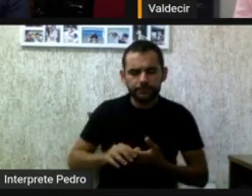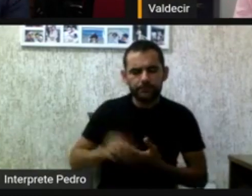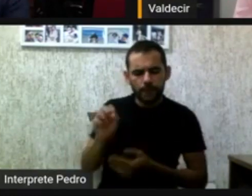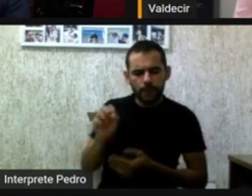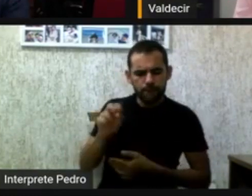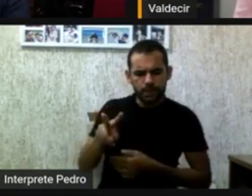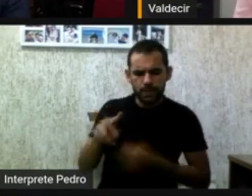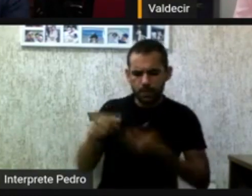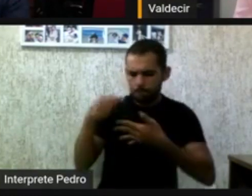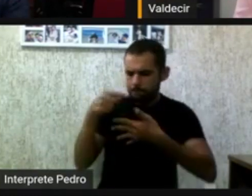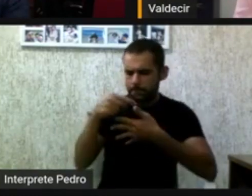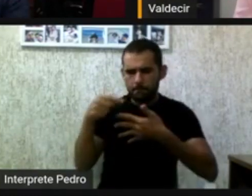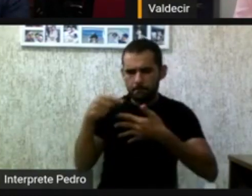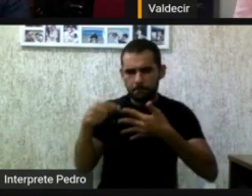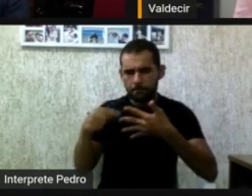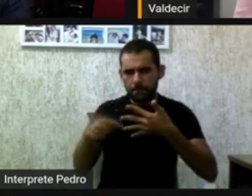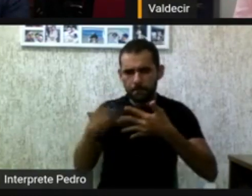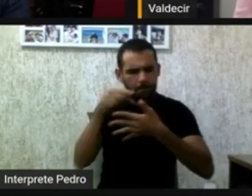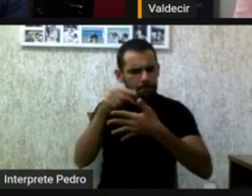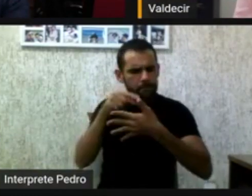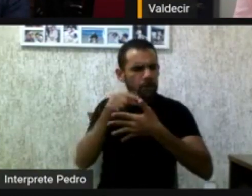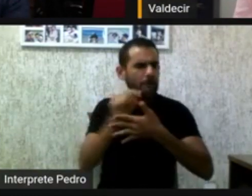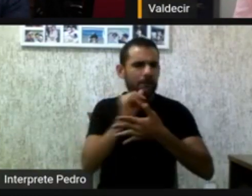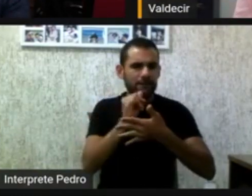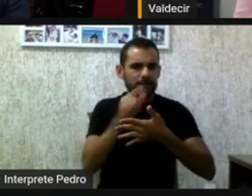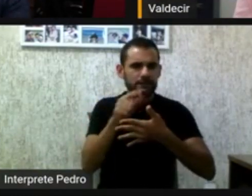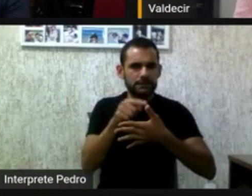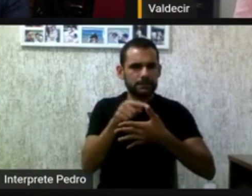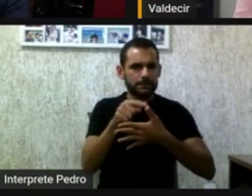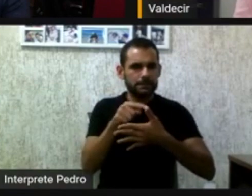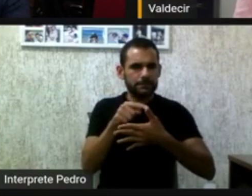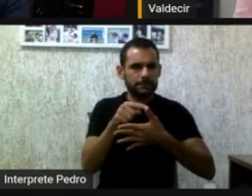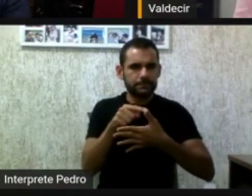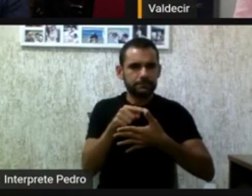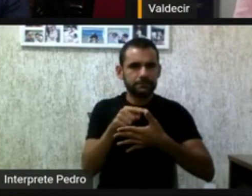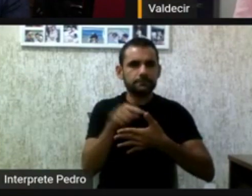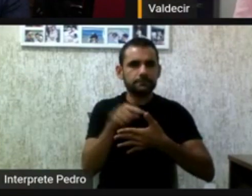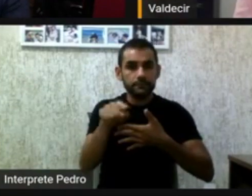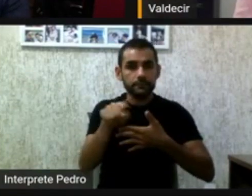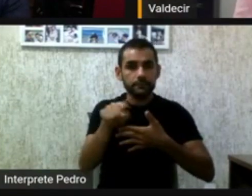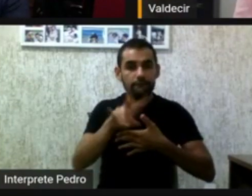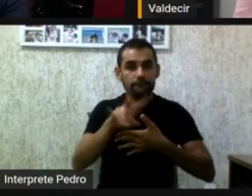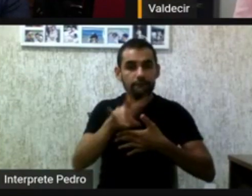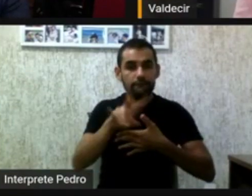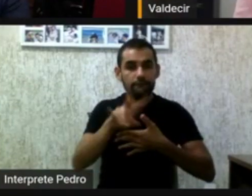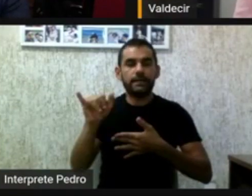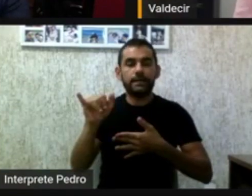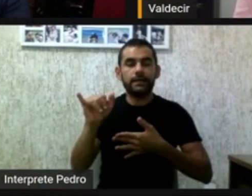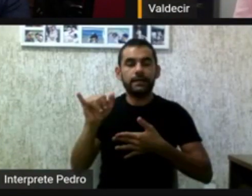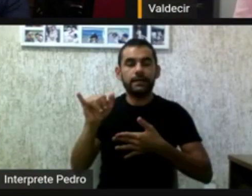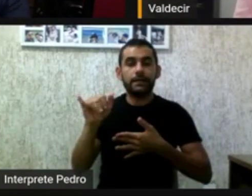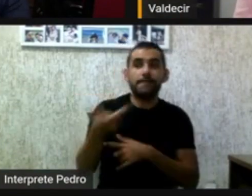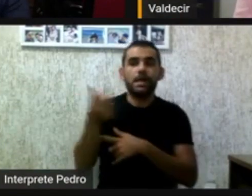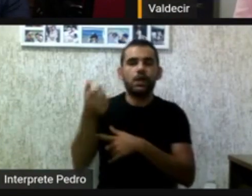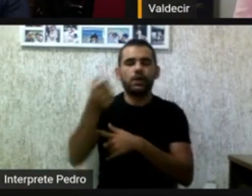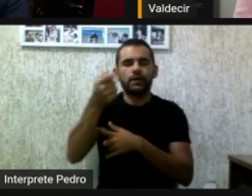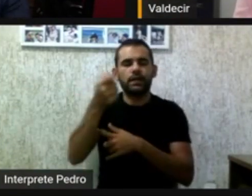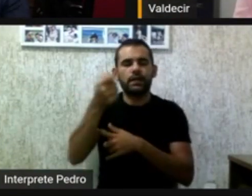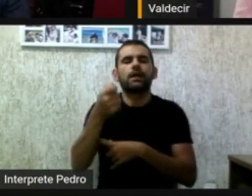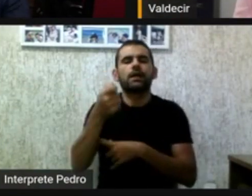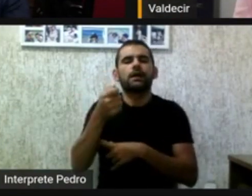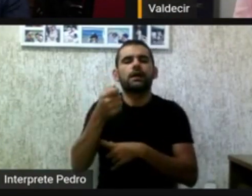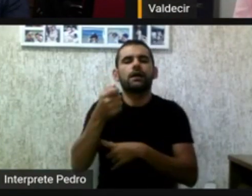você cita é que você vai otimizar o acesso às creches municipais, além